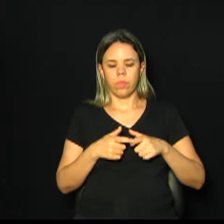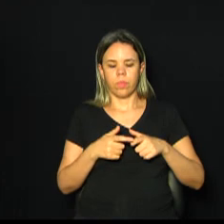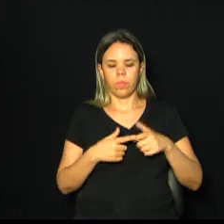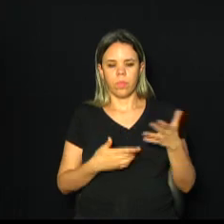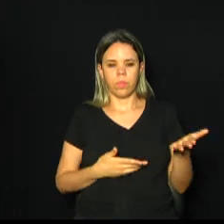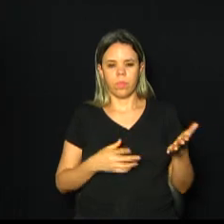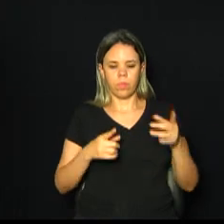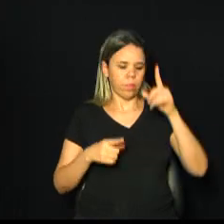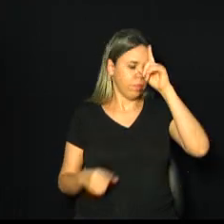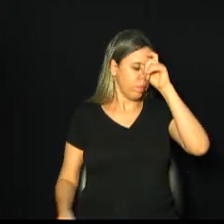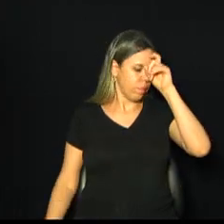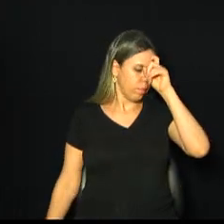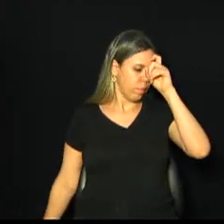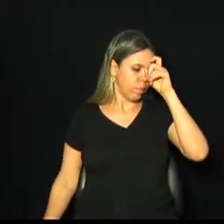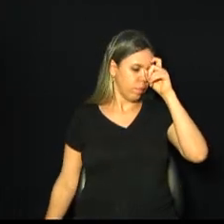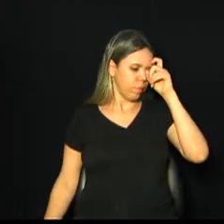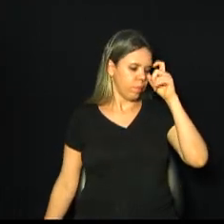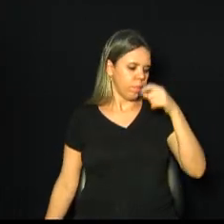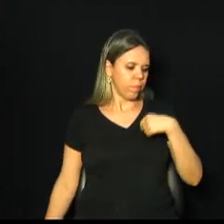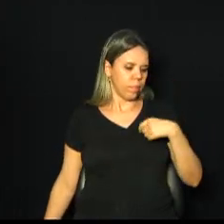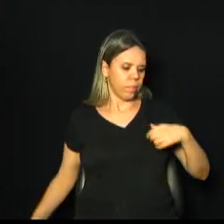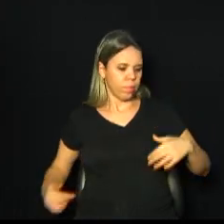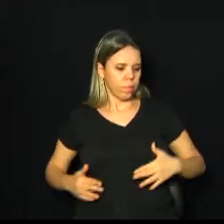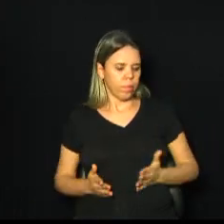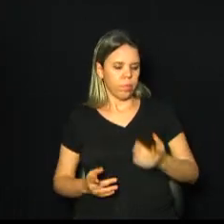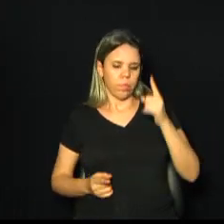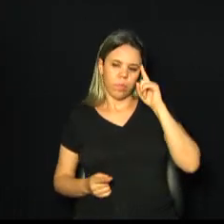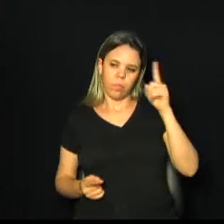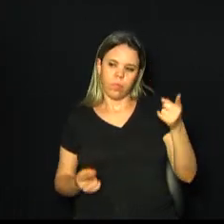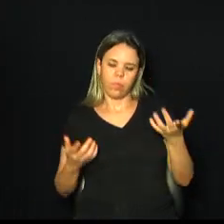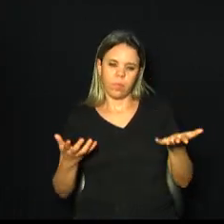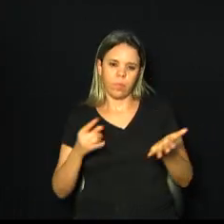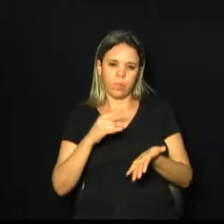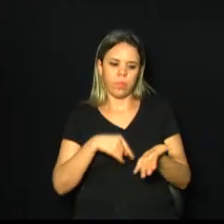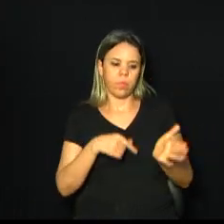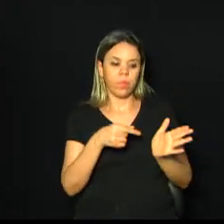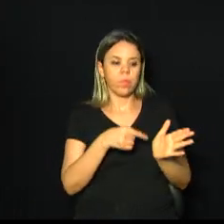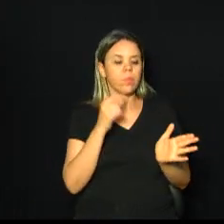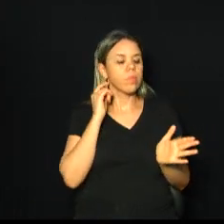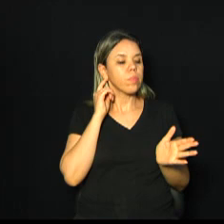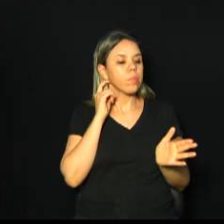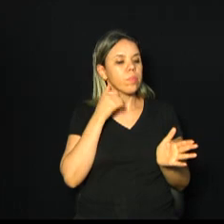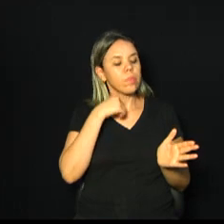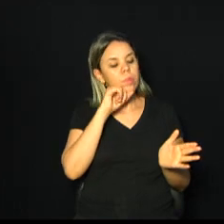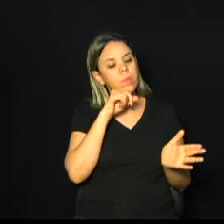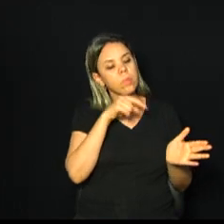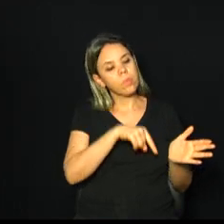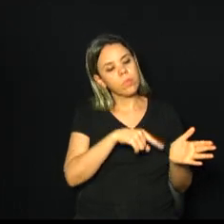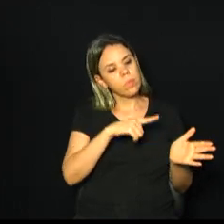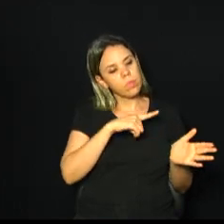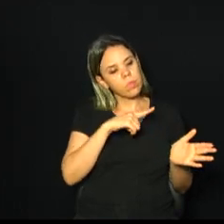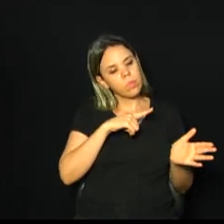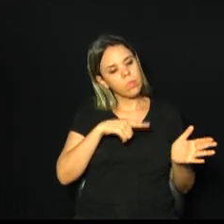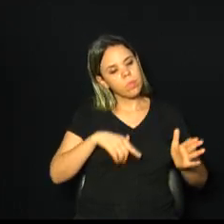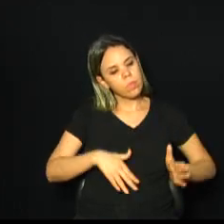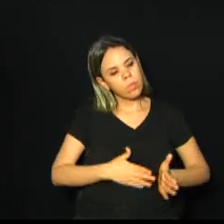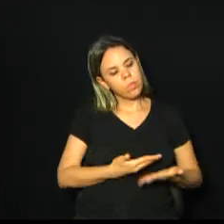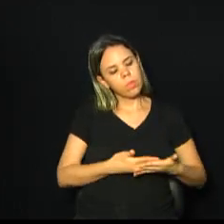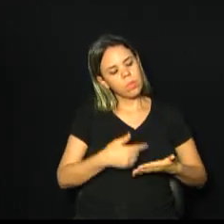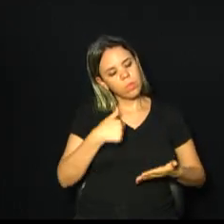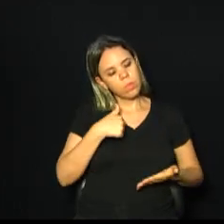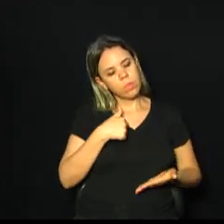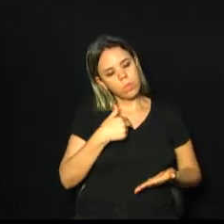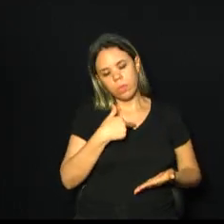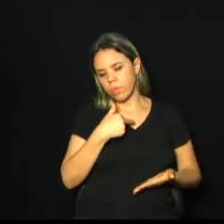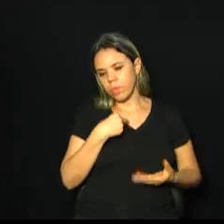num hospital qualquer. Eu nasci tal dia, eu quero ver o prontuário de quando minha mãe deu à luz. Não